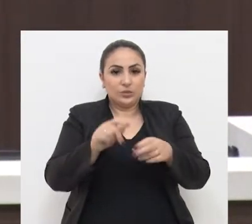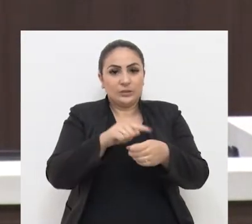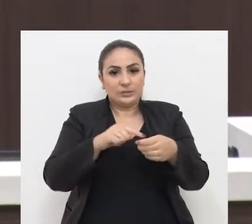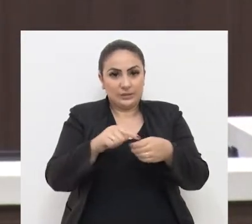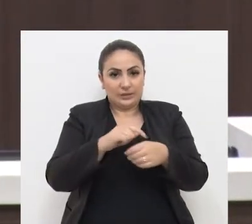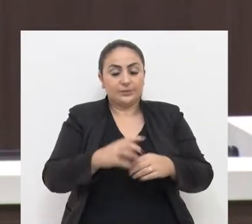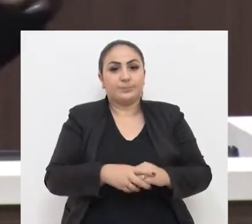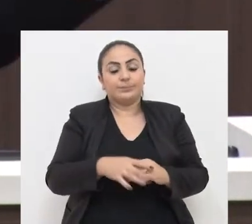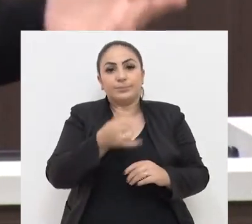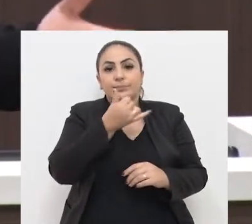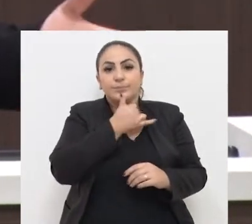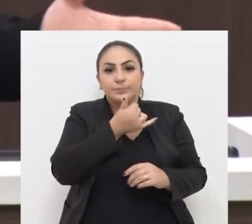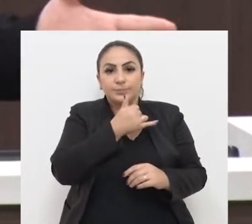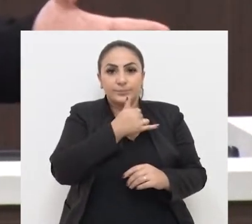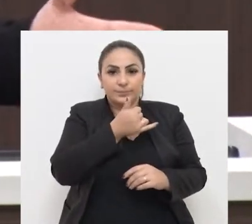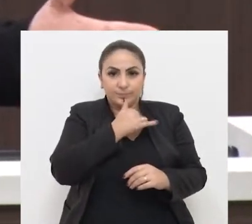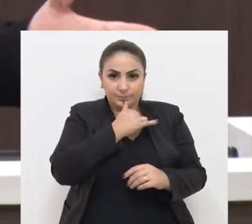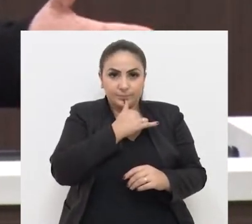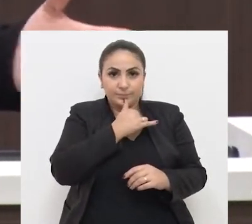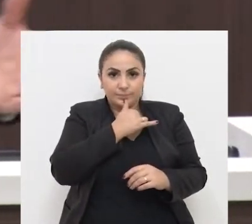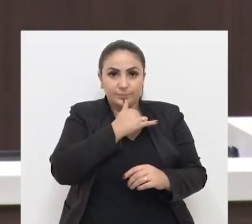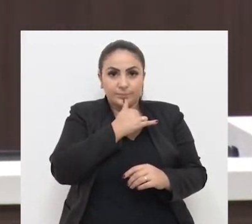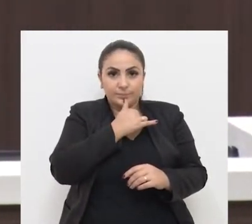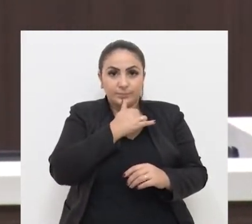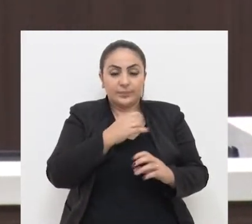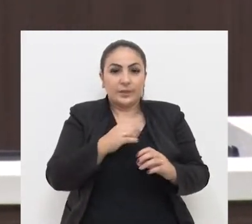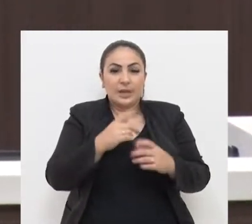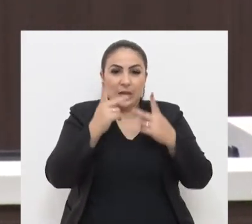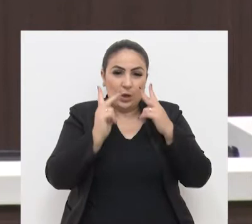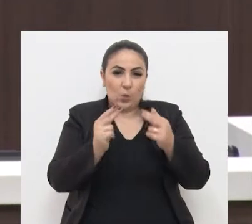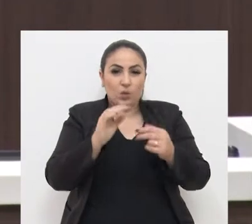da cidade. Infelizmente,